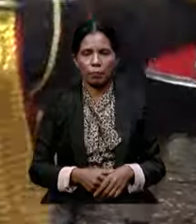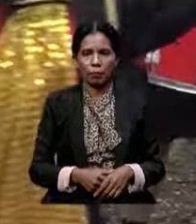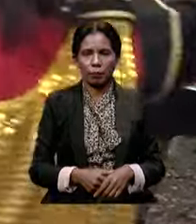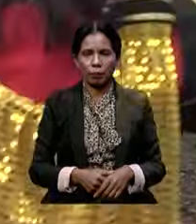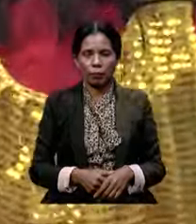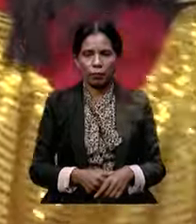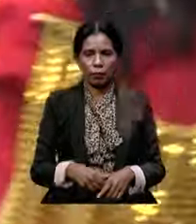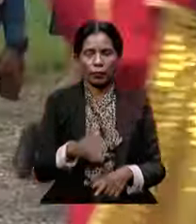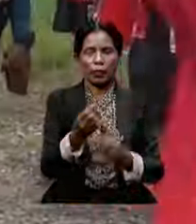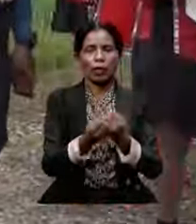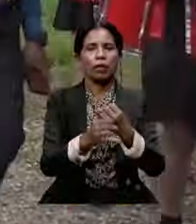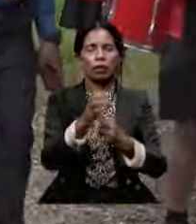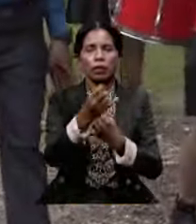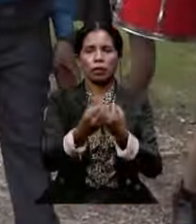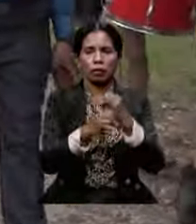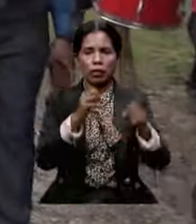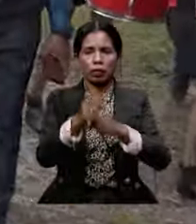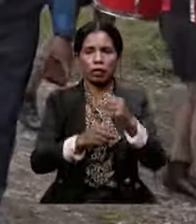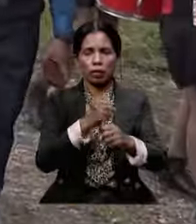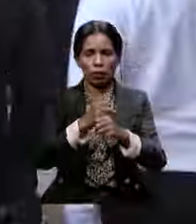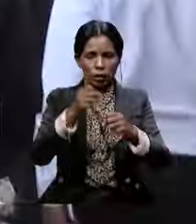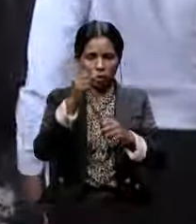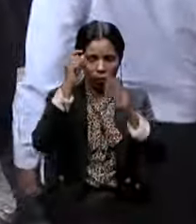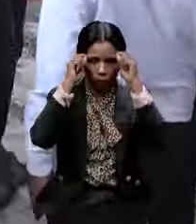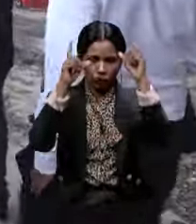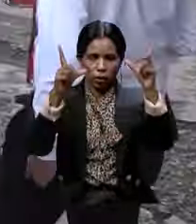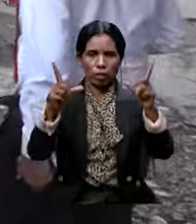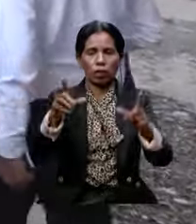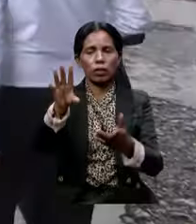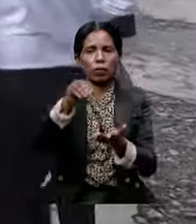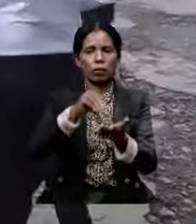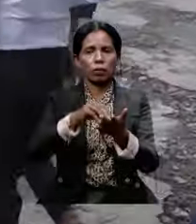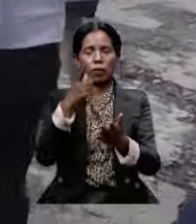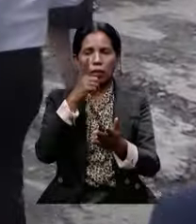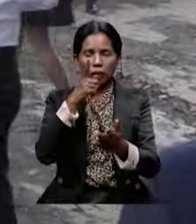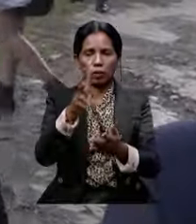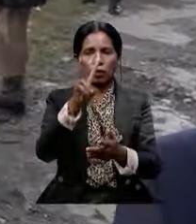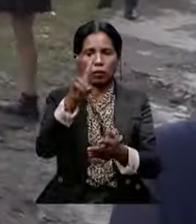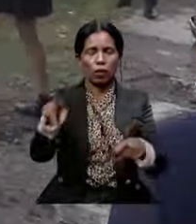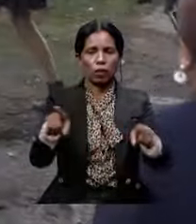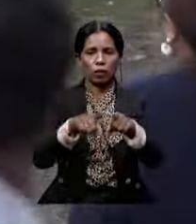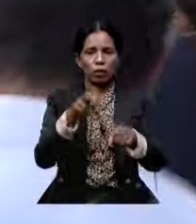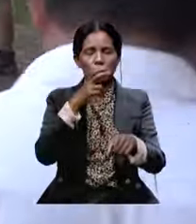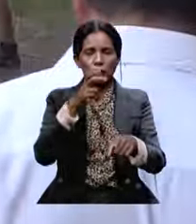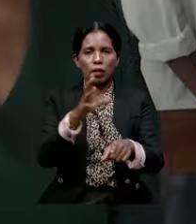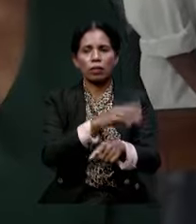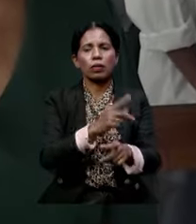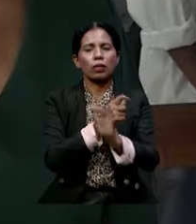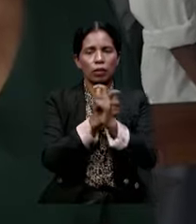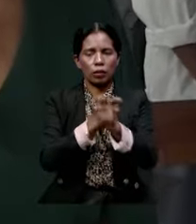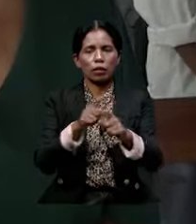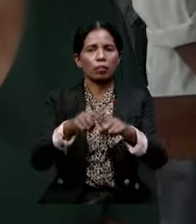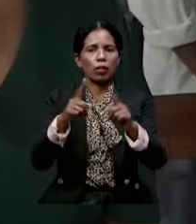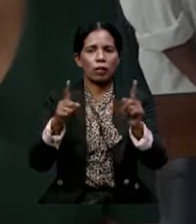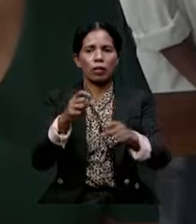Desde Ucunan y atinan rihun rua rua, Timor-Leste adopta lian oficial rua, hanesan portugués no tetun, maybe